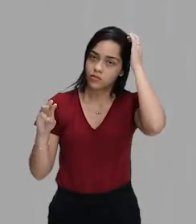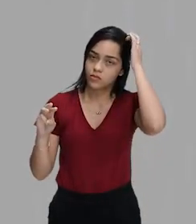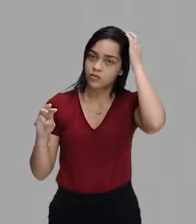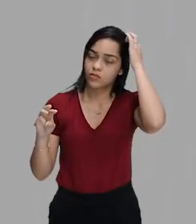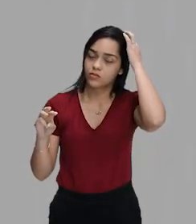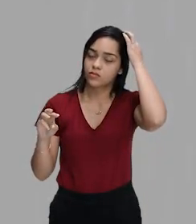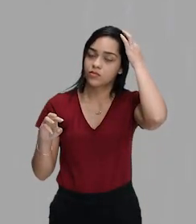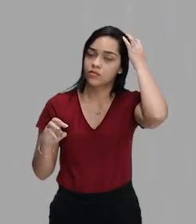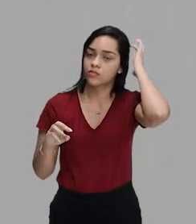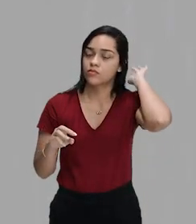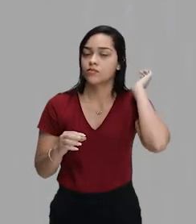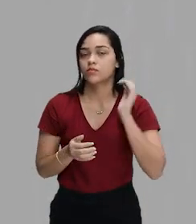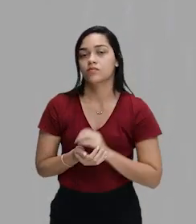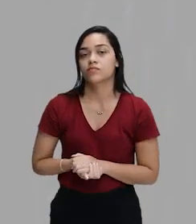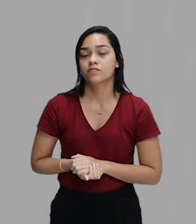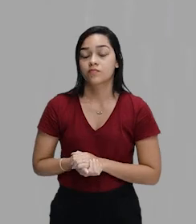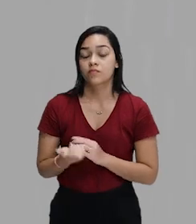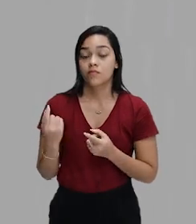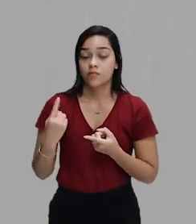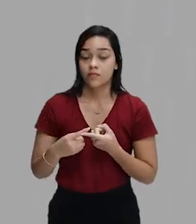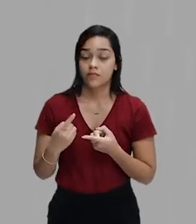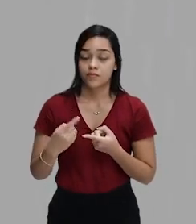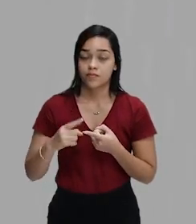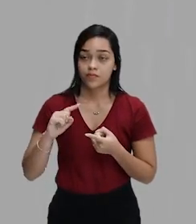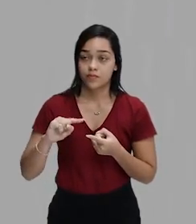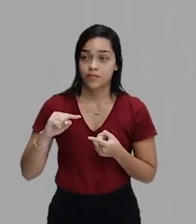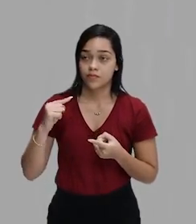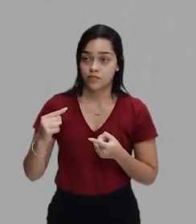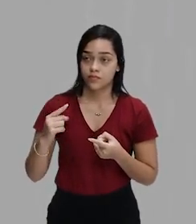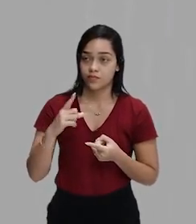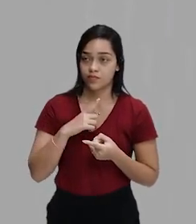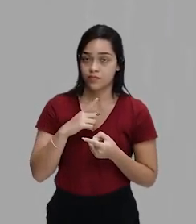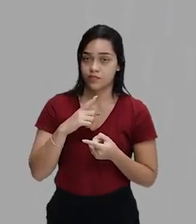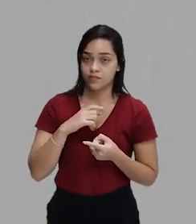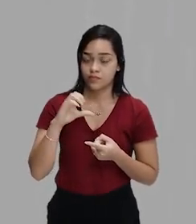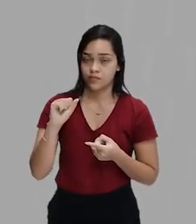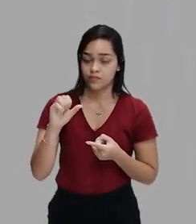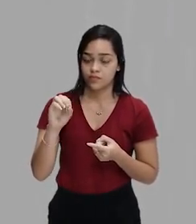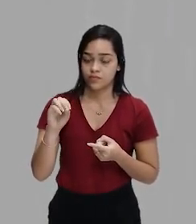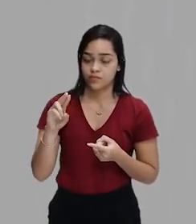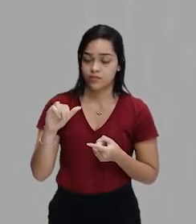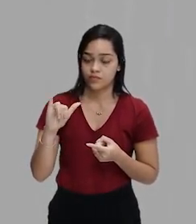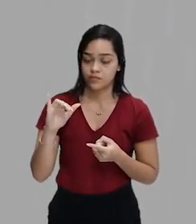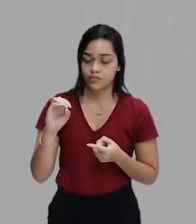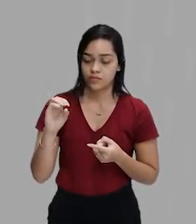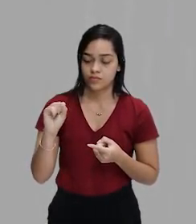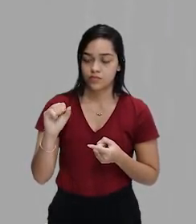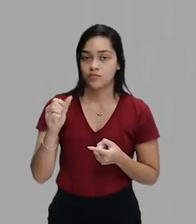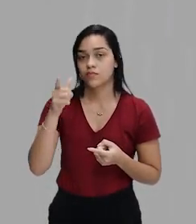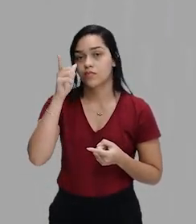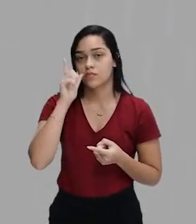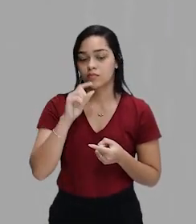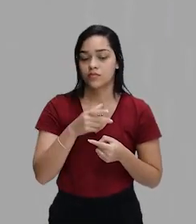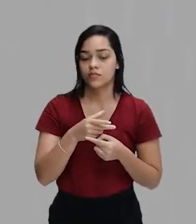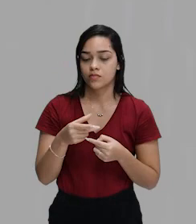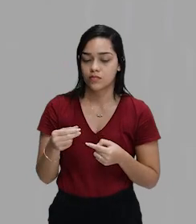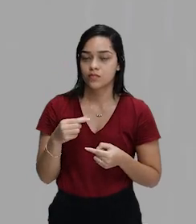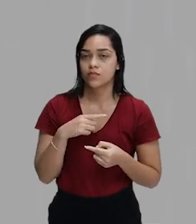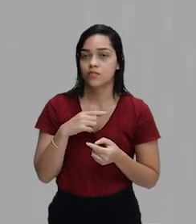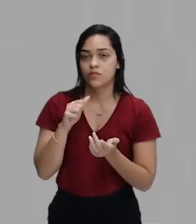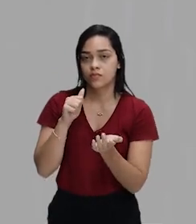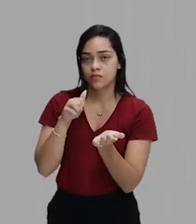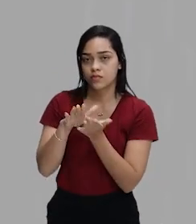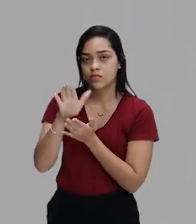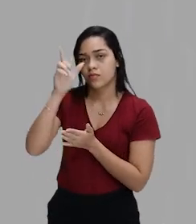europeu. Porque depois que os soviéticos conseguem vencer a batalha, expulsar